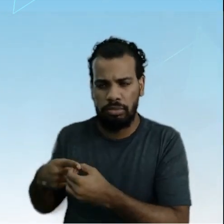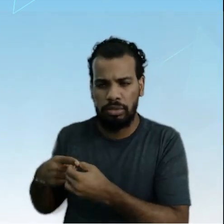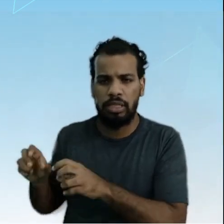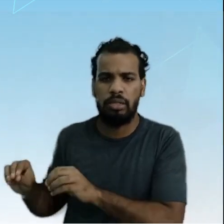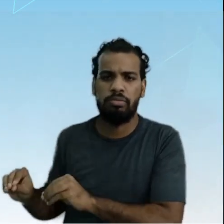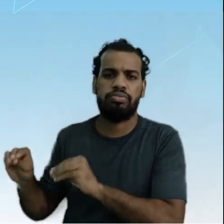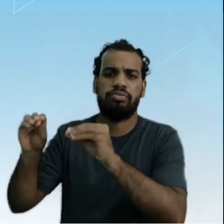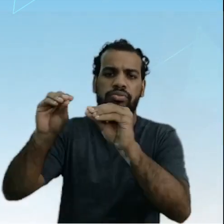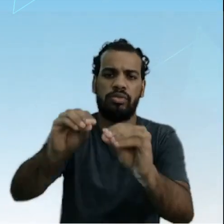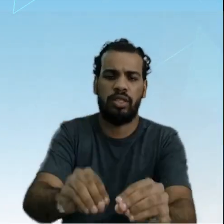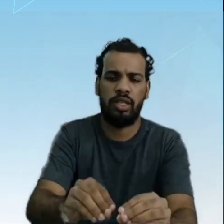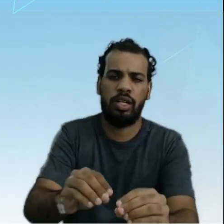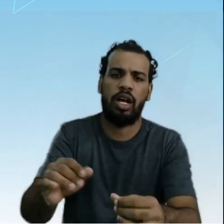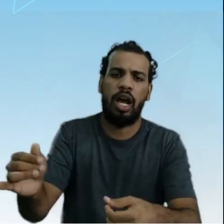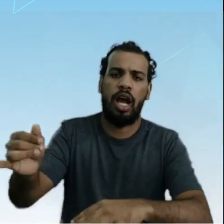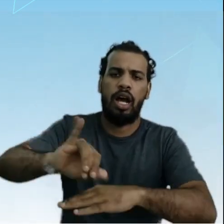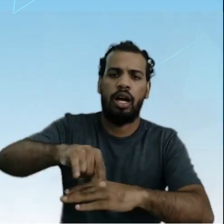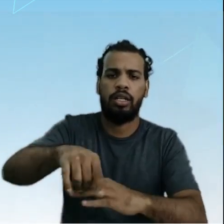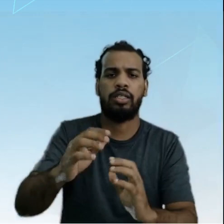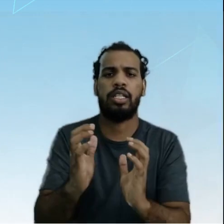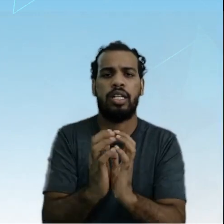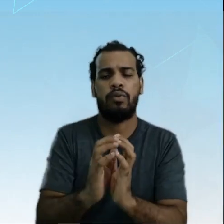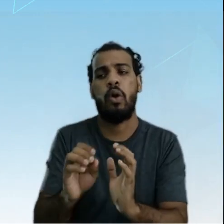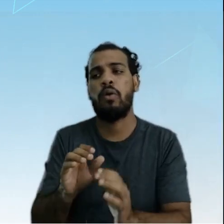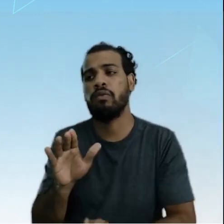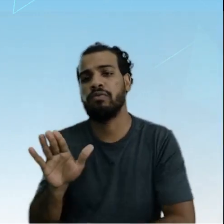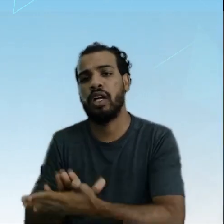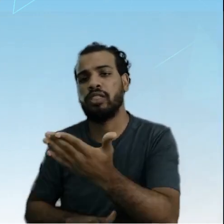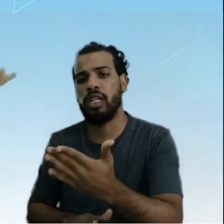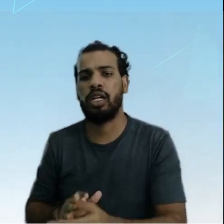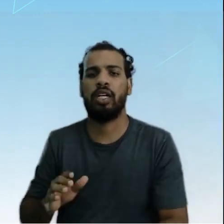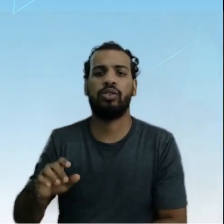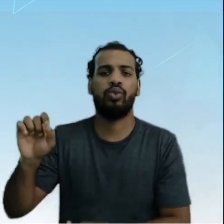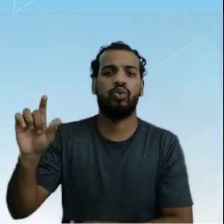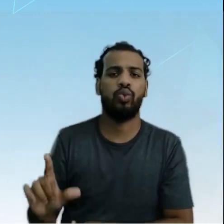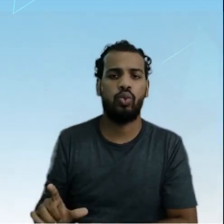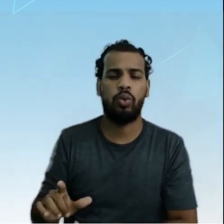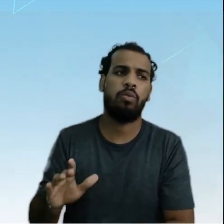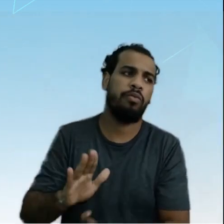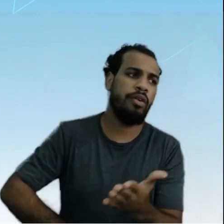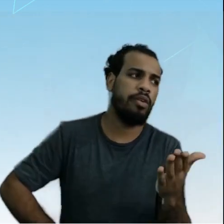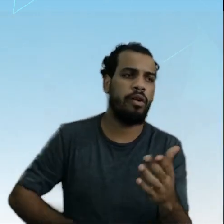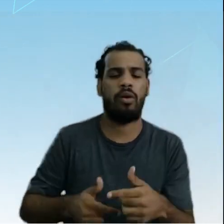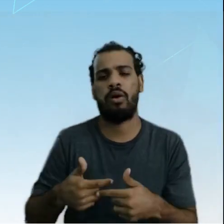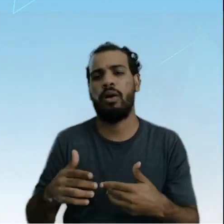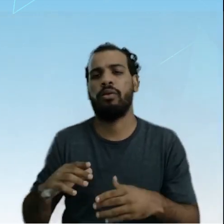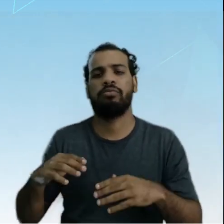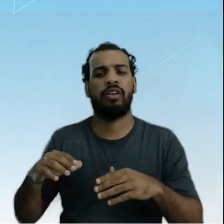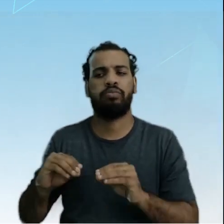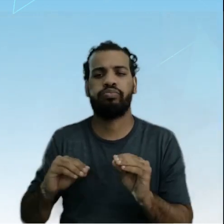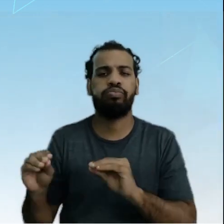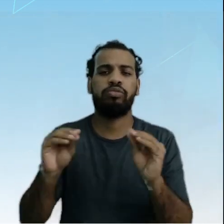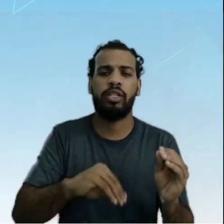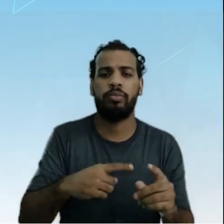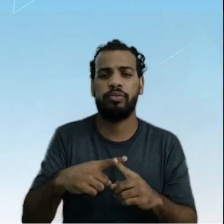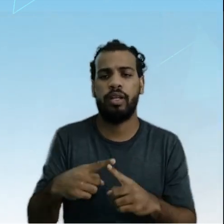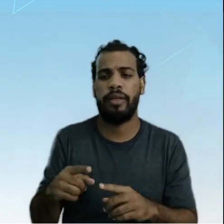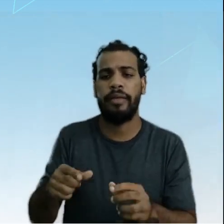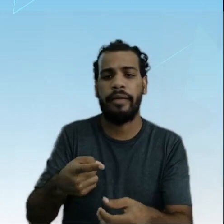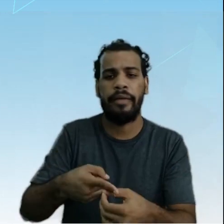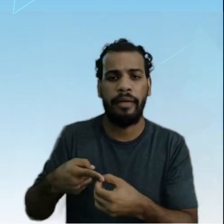aqui. né? E há um êxodo, muitos vão para o sul, vão para outros tipos de plantação que existem no sul, para